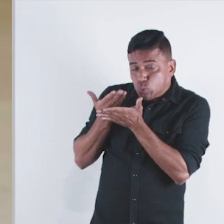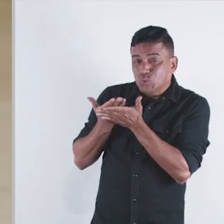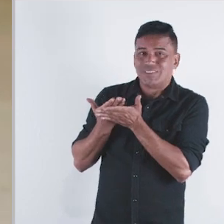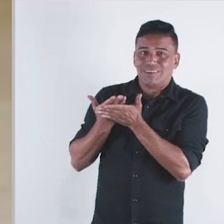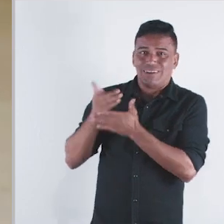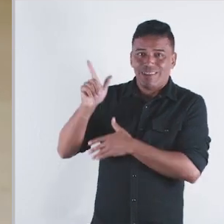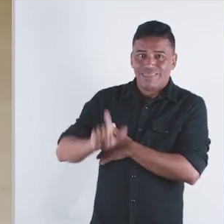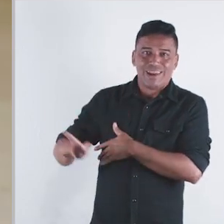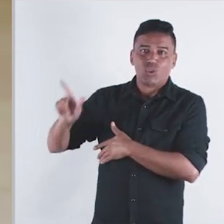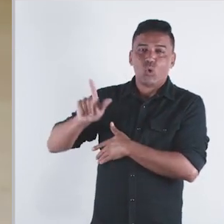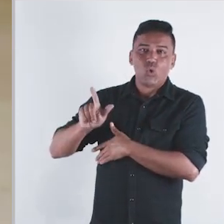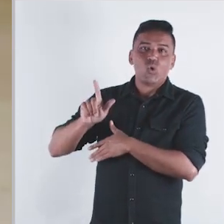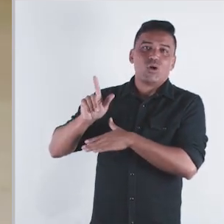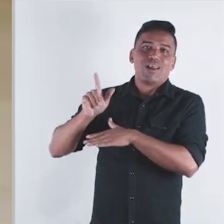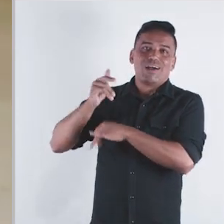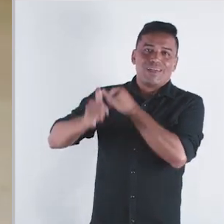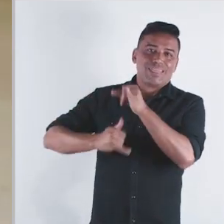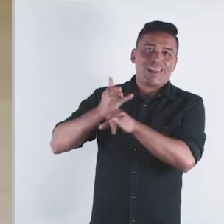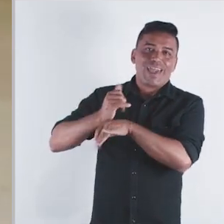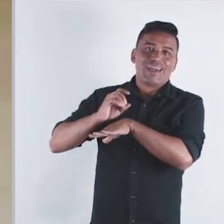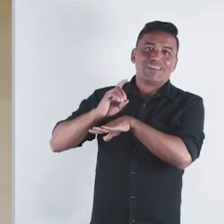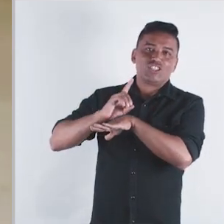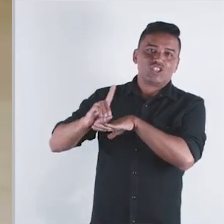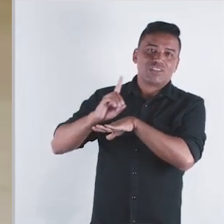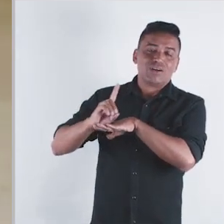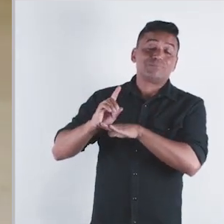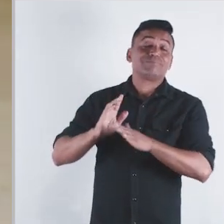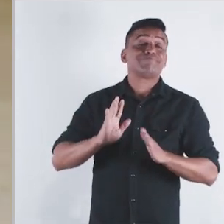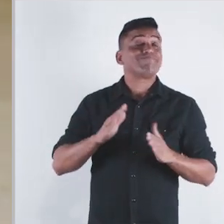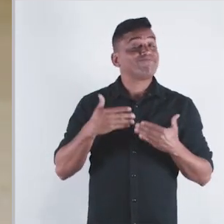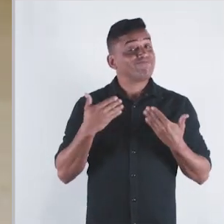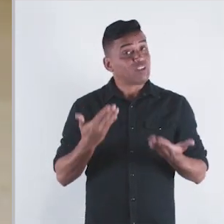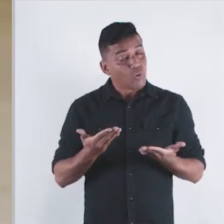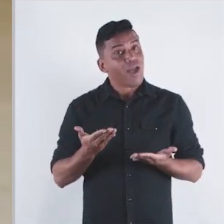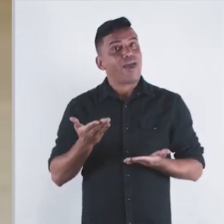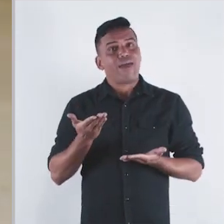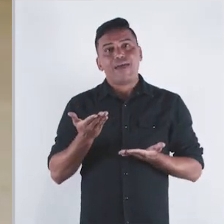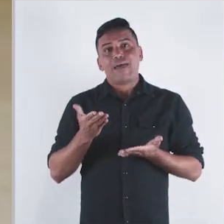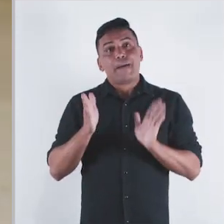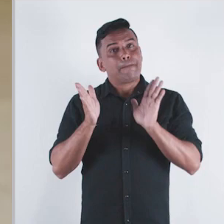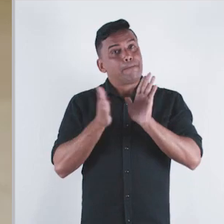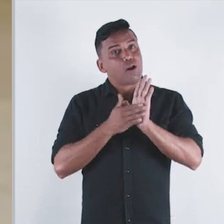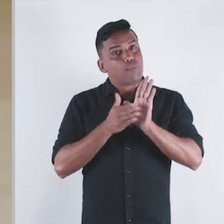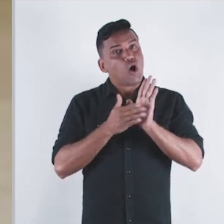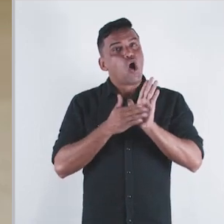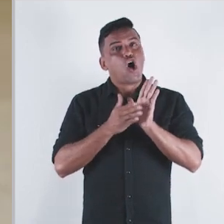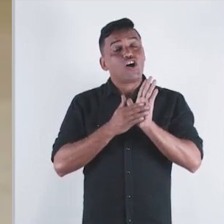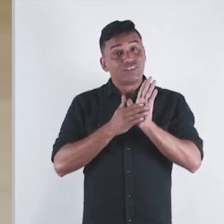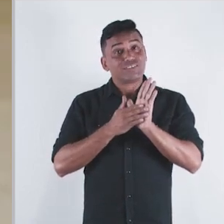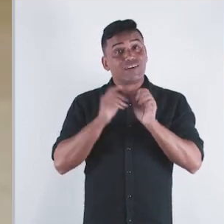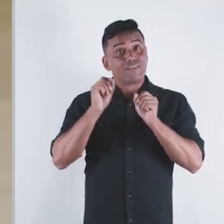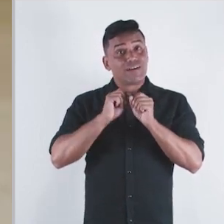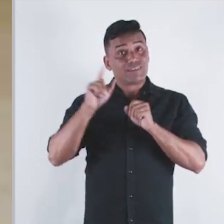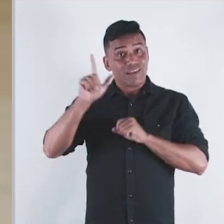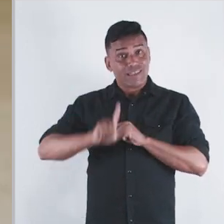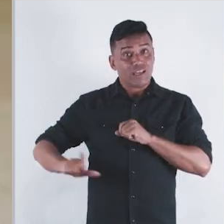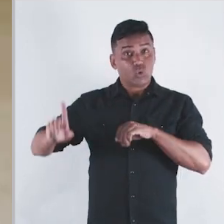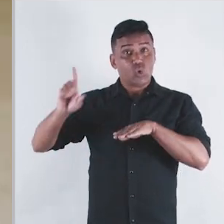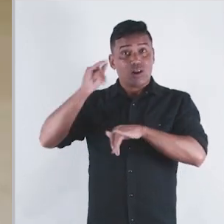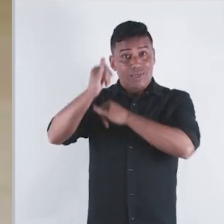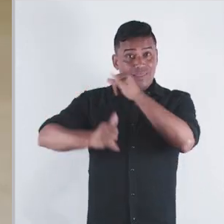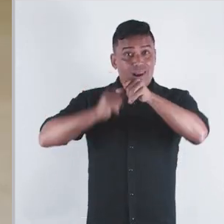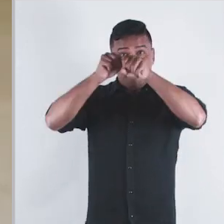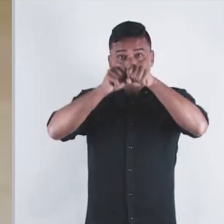Então, me parece que é uma tarefa fazer a literatura digital circular, né, para um